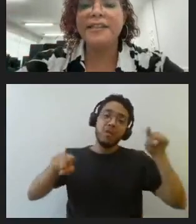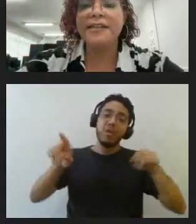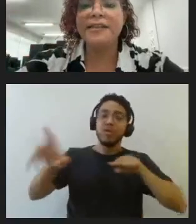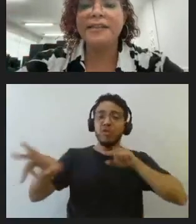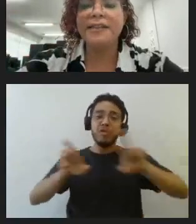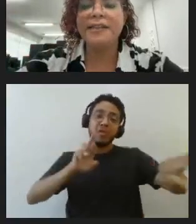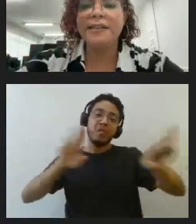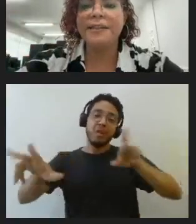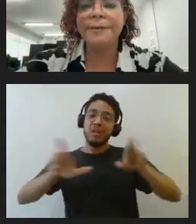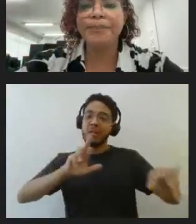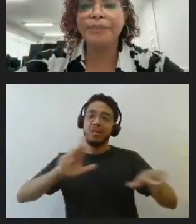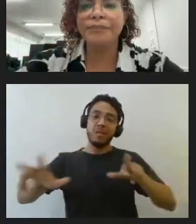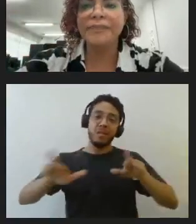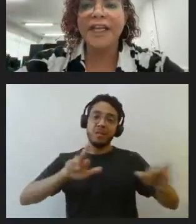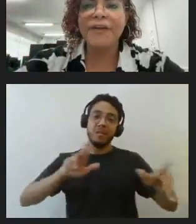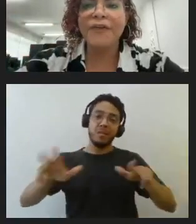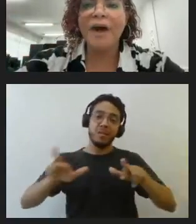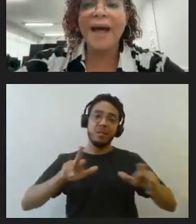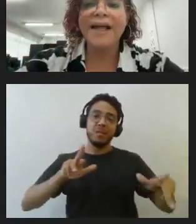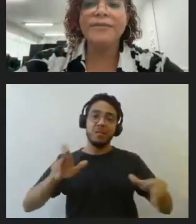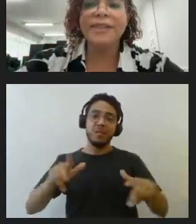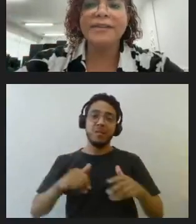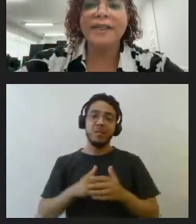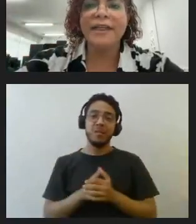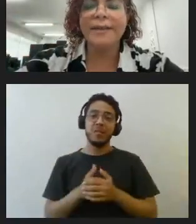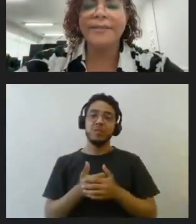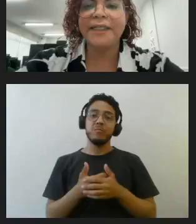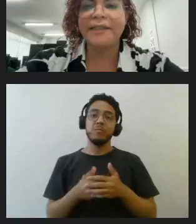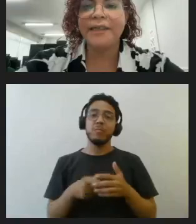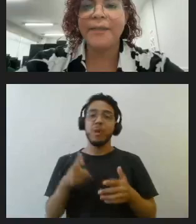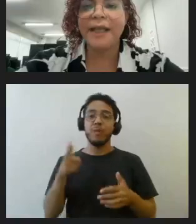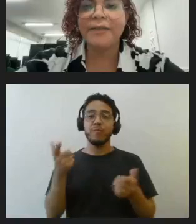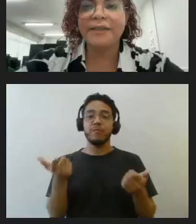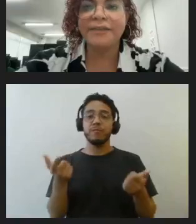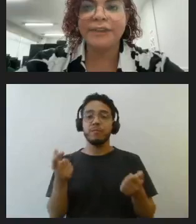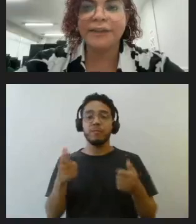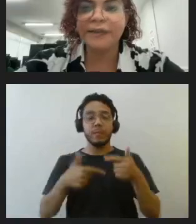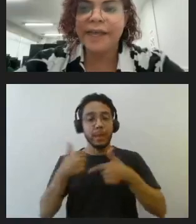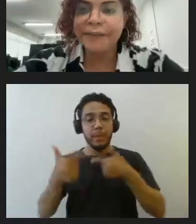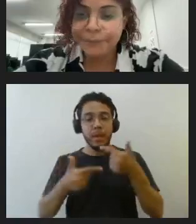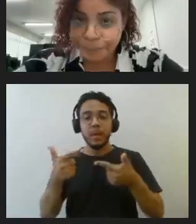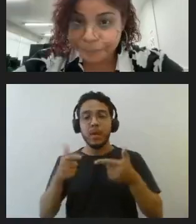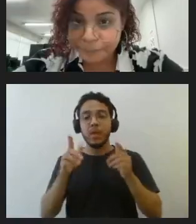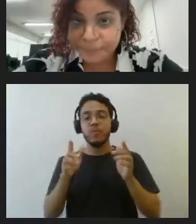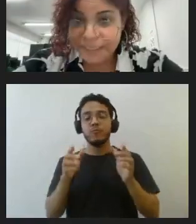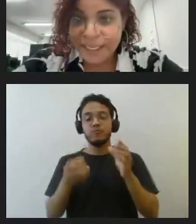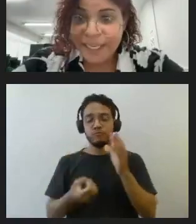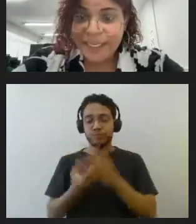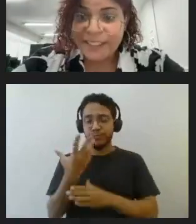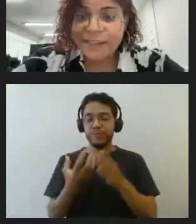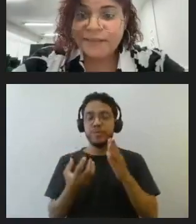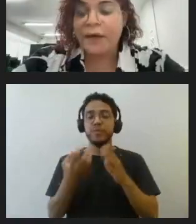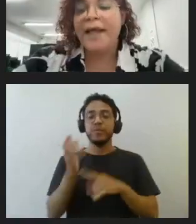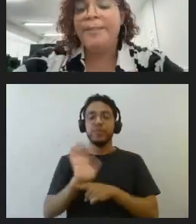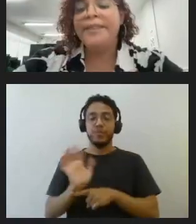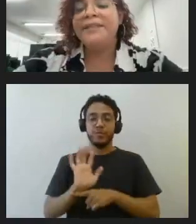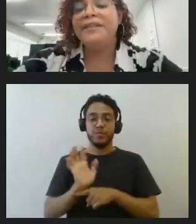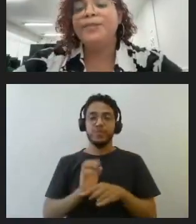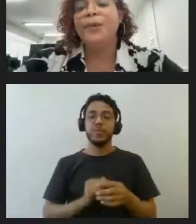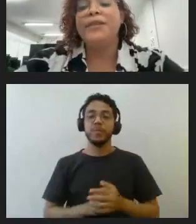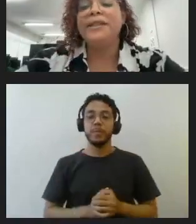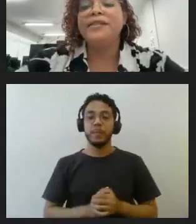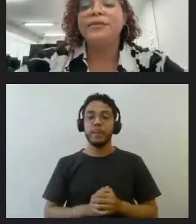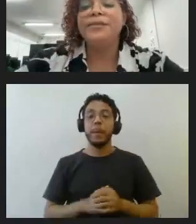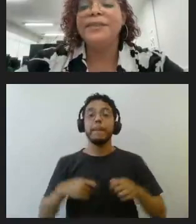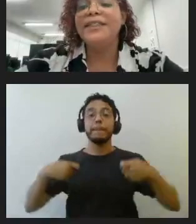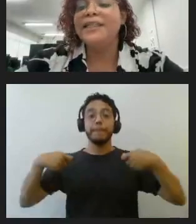diferente de formato para ser trabalhado esse vídeo, certo? Então, é